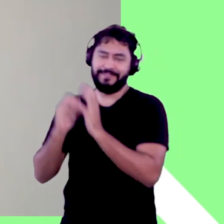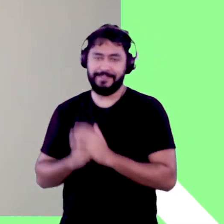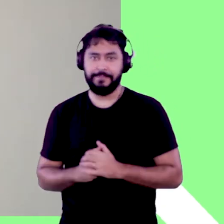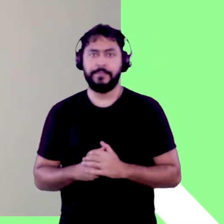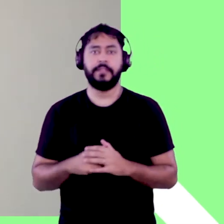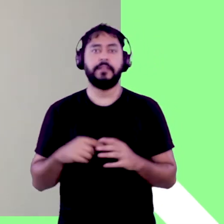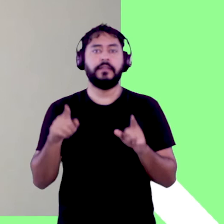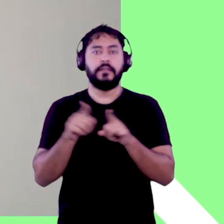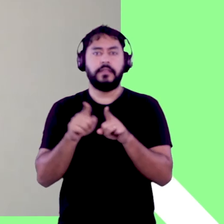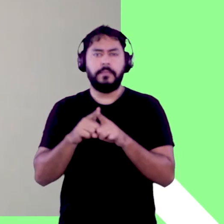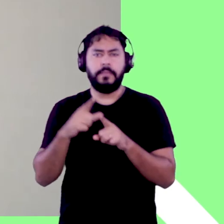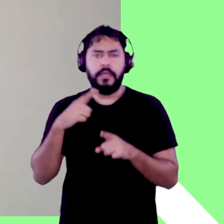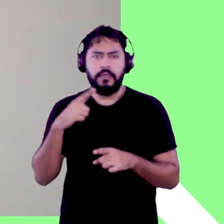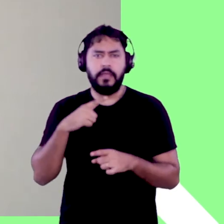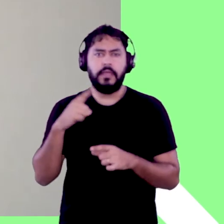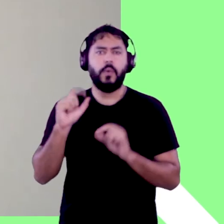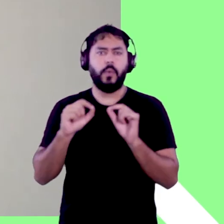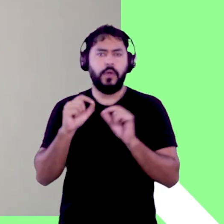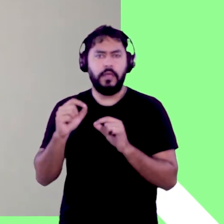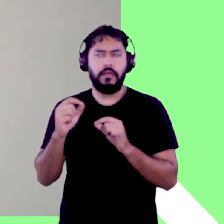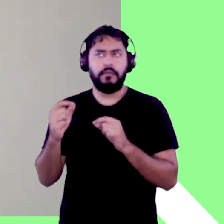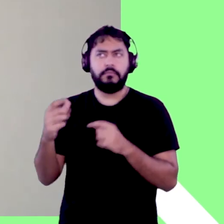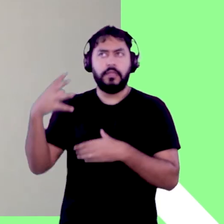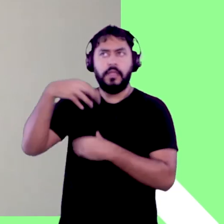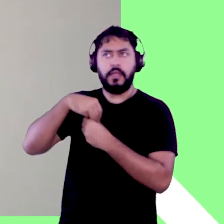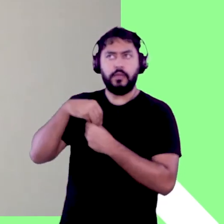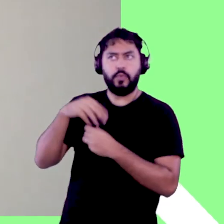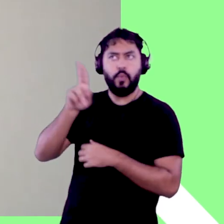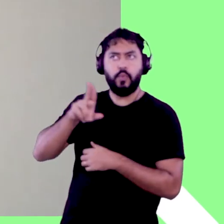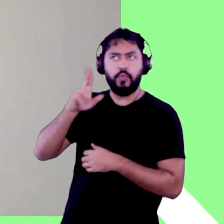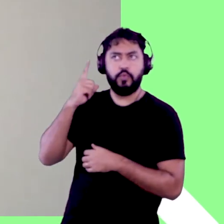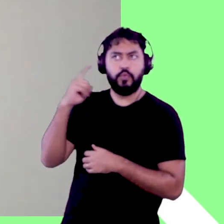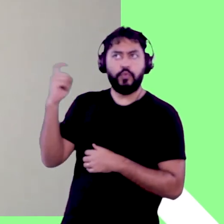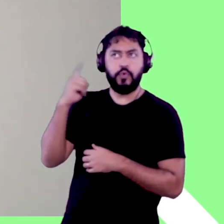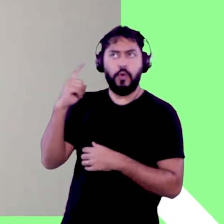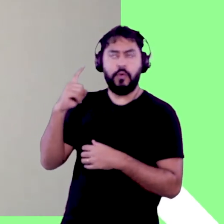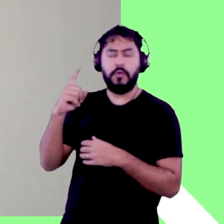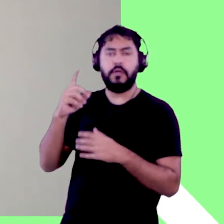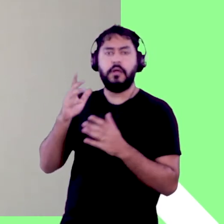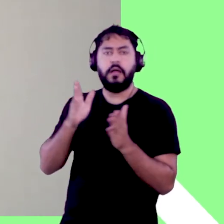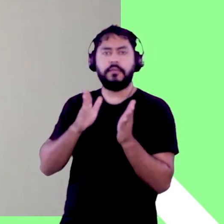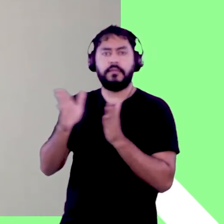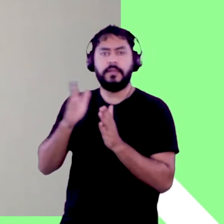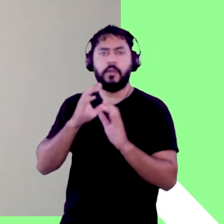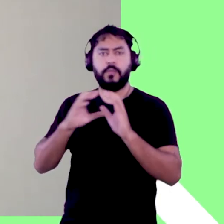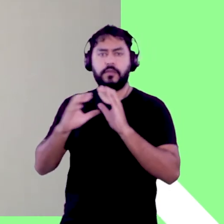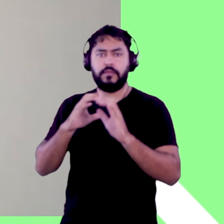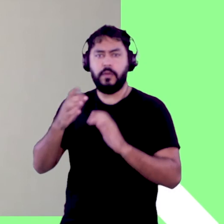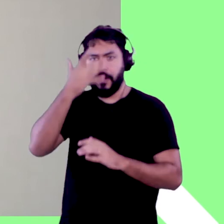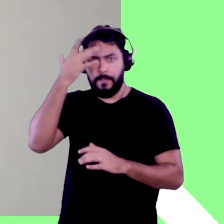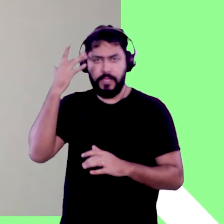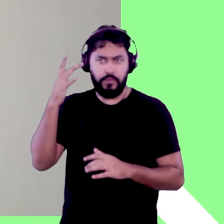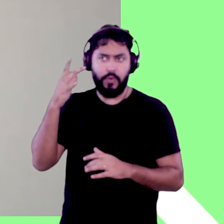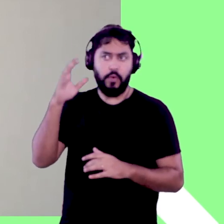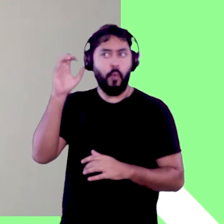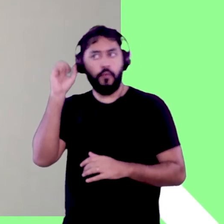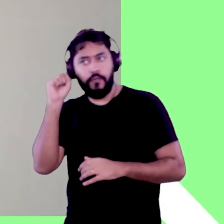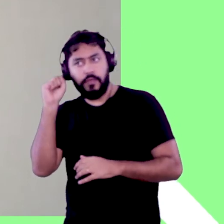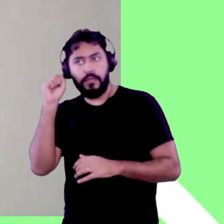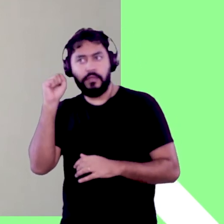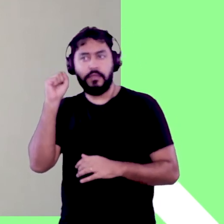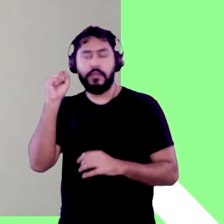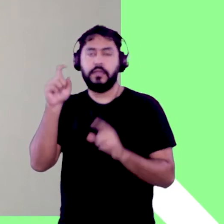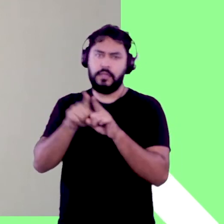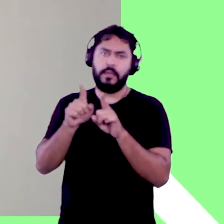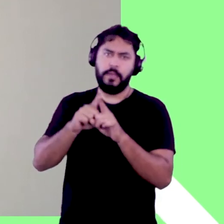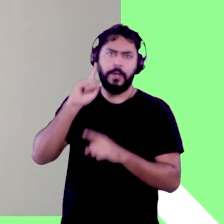o uso do som para acessibilidade comunicacional para não surdos e em algumas experiências para surdos também. Né? Um